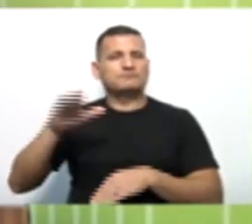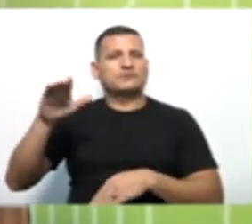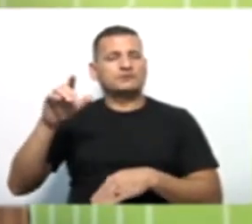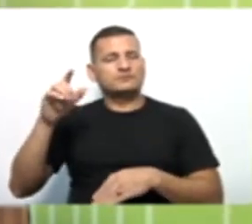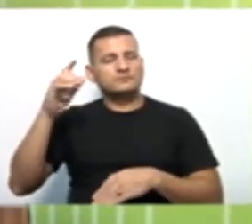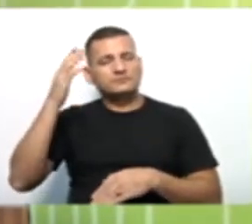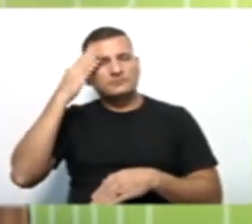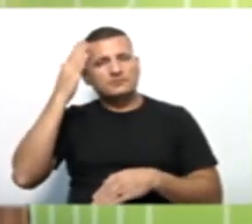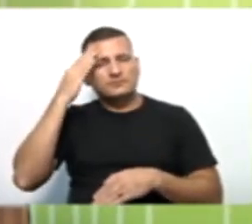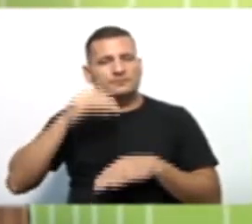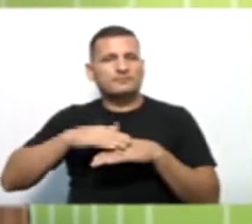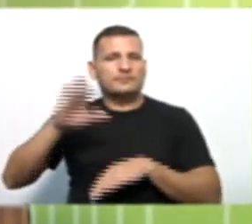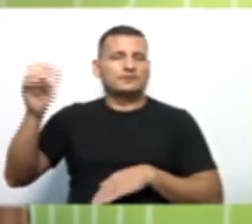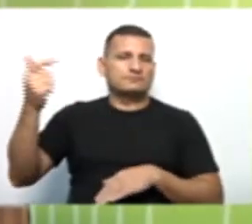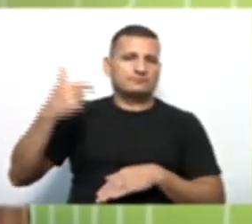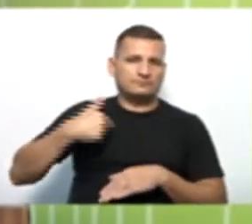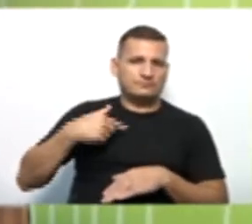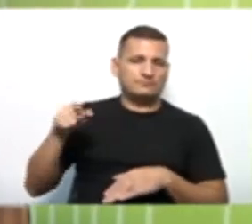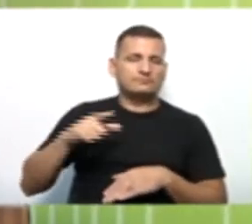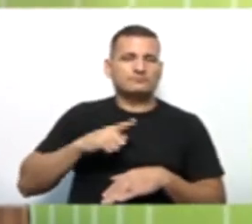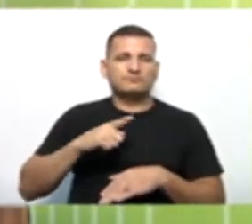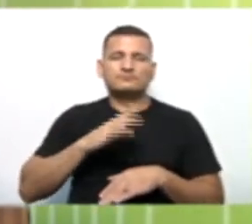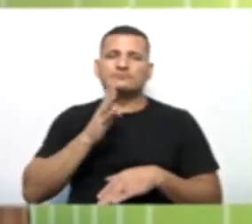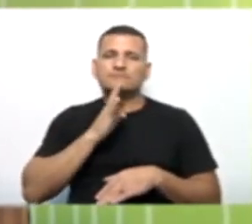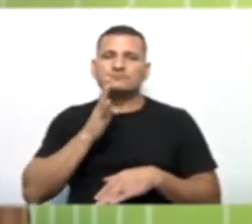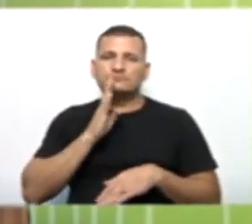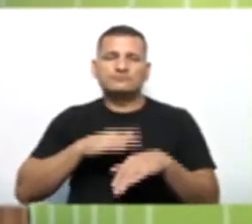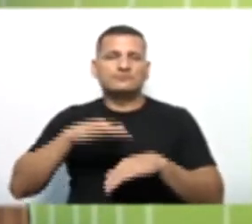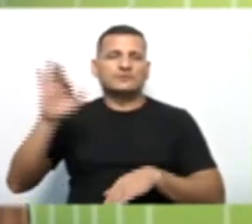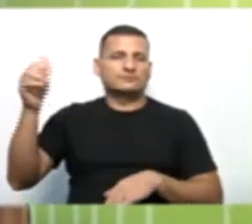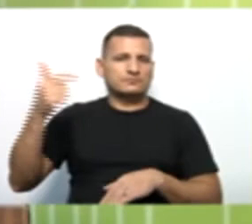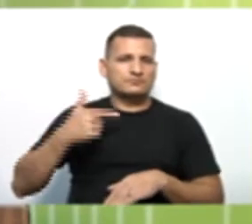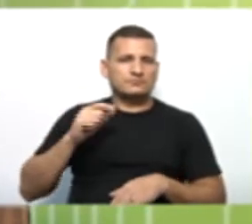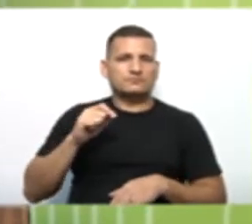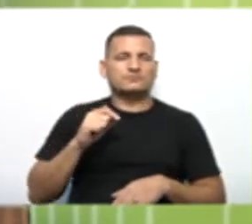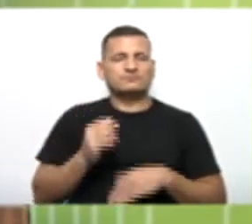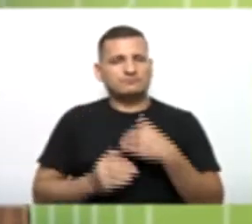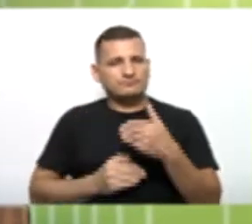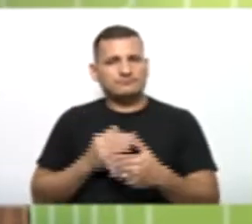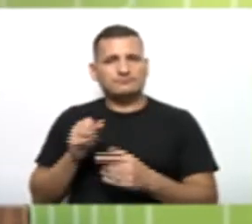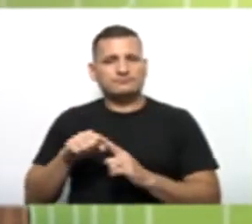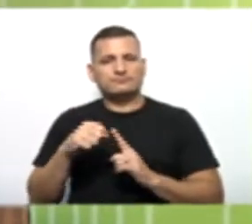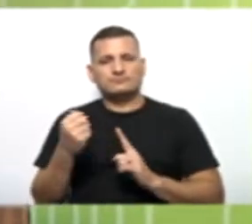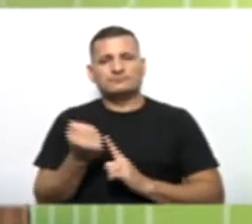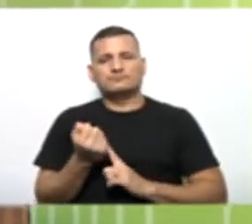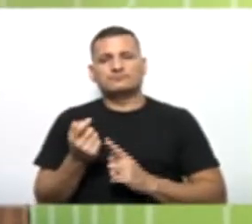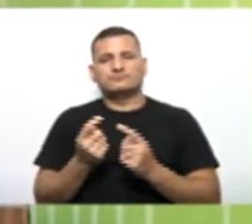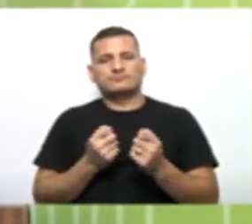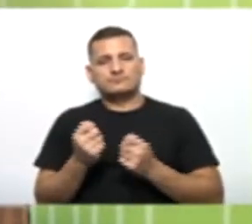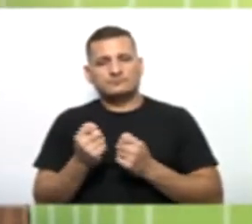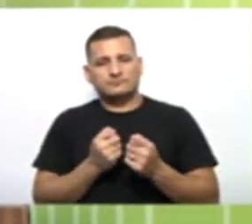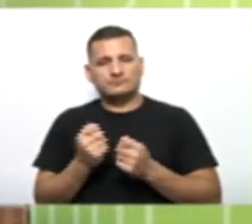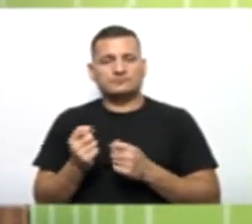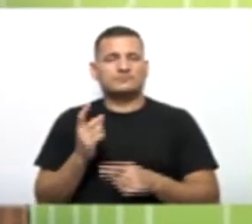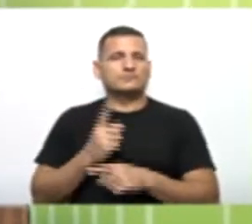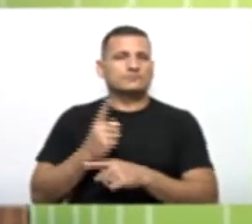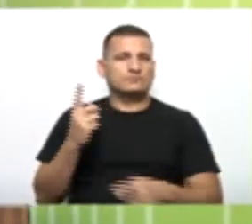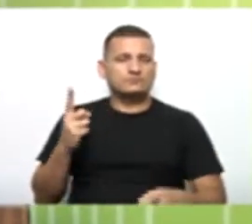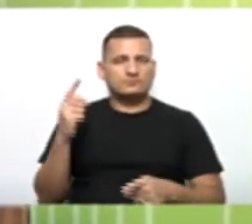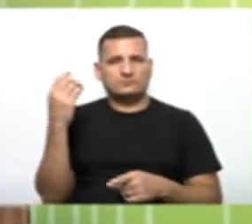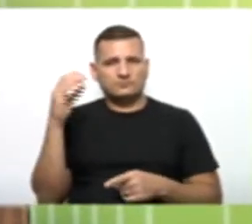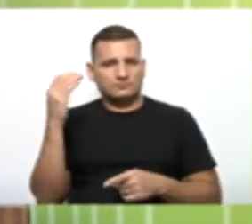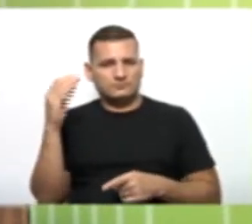atualizado do que eu o conhecimento né dos processos sociais econômicos das descobertas